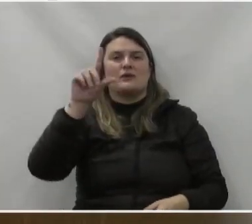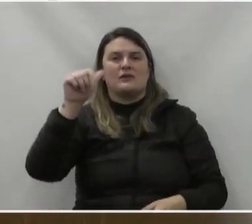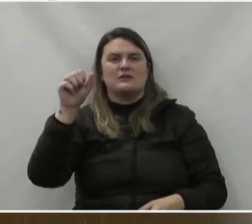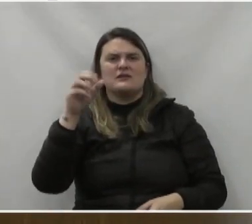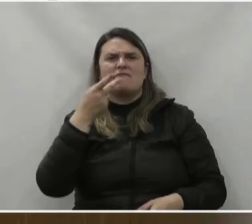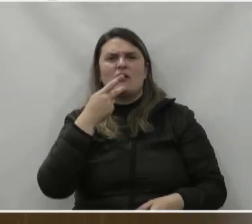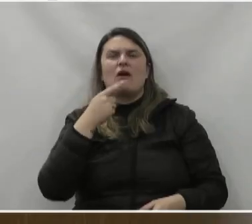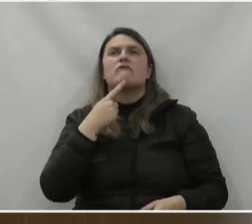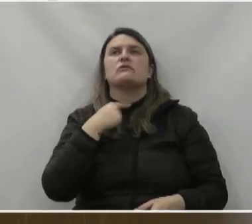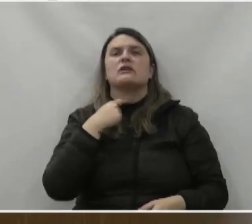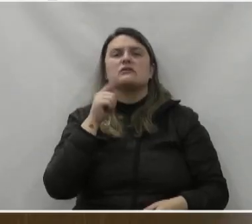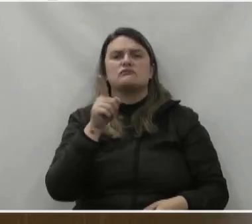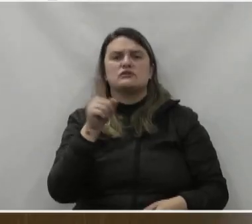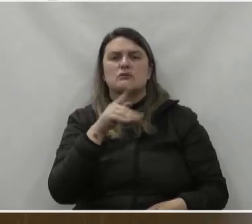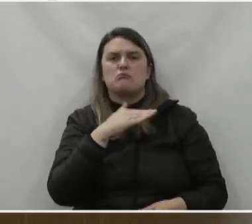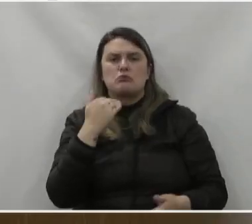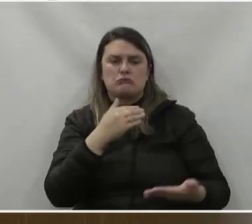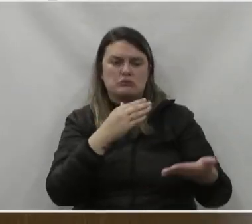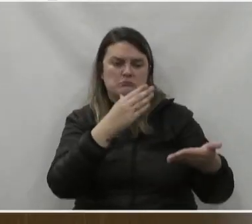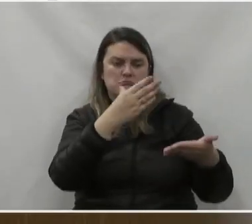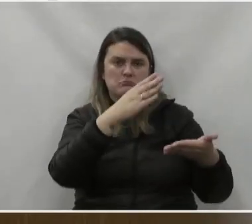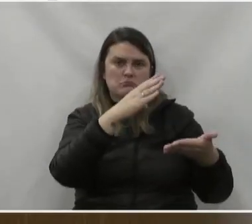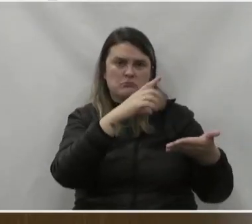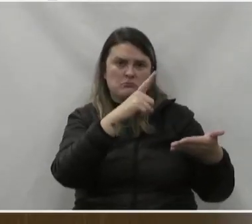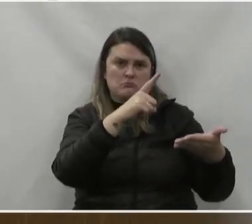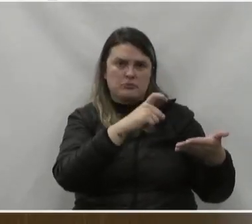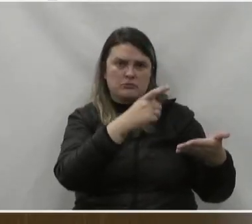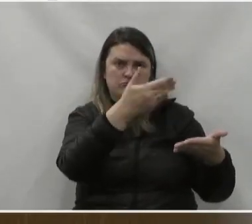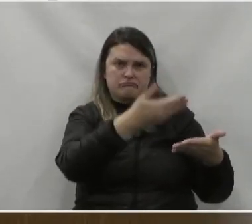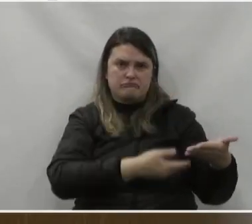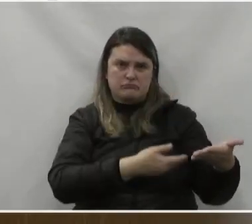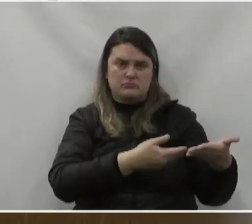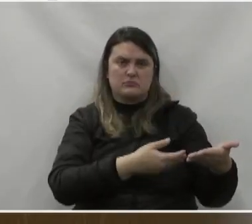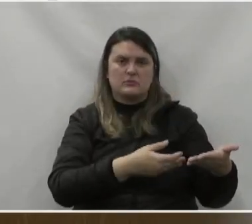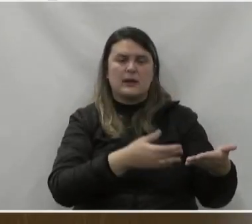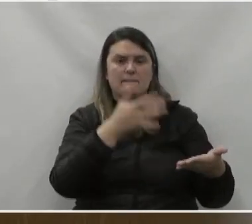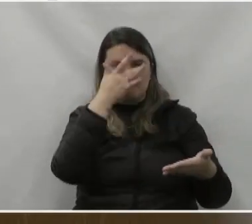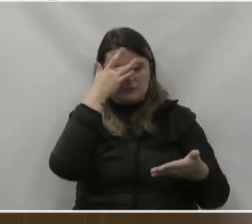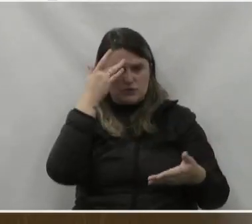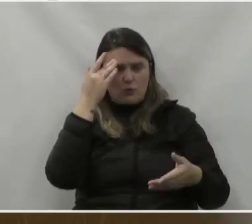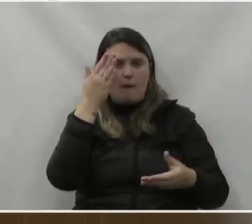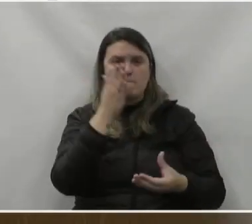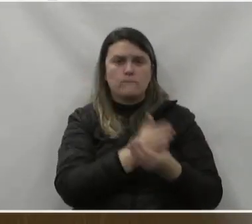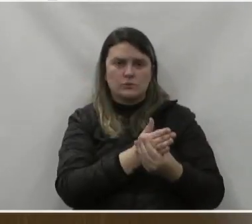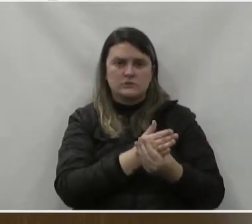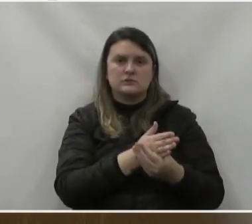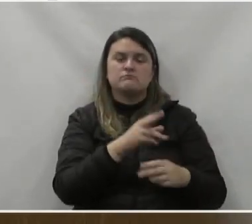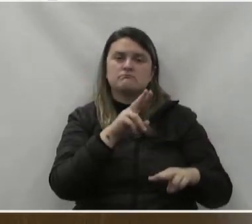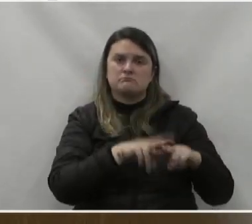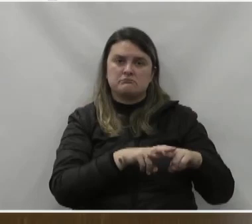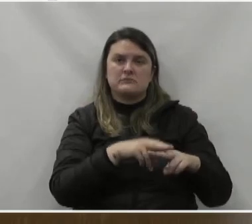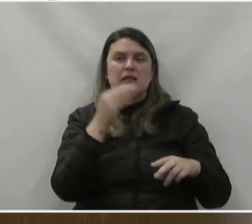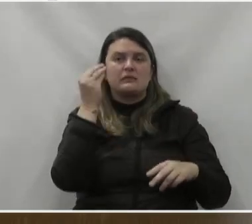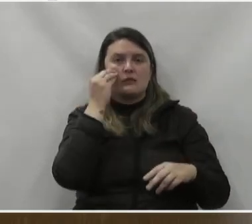morte do Nicolas, foi printado, assim como eu fiz em alguns casos aqui, e o cara foi preso. Tentou